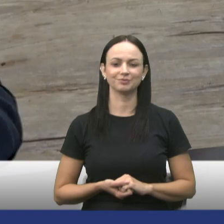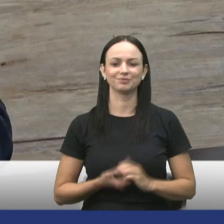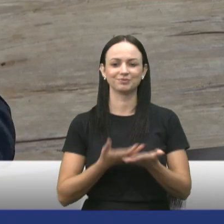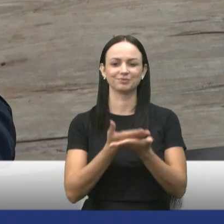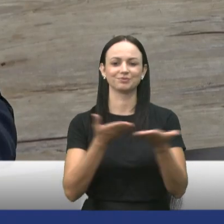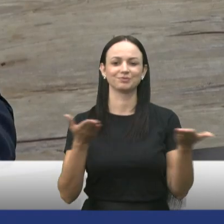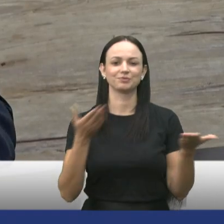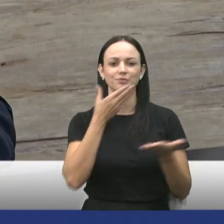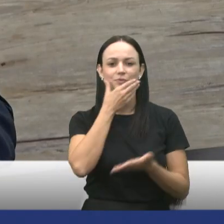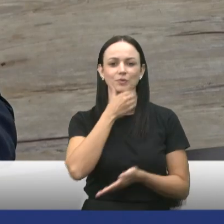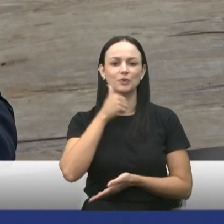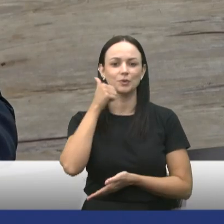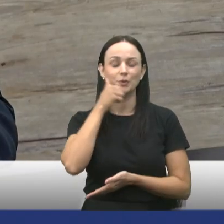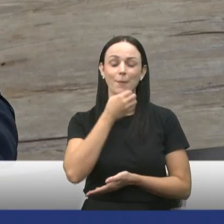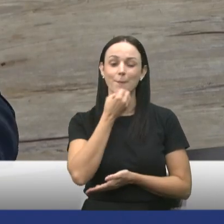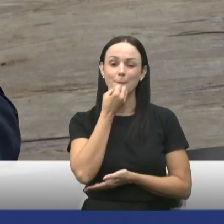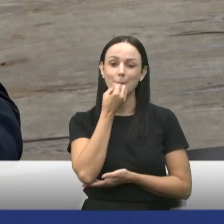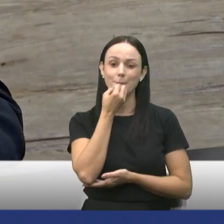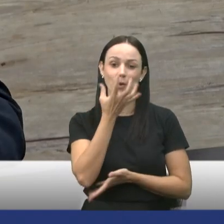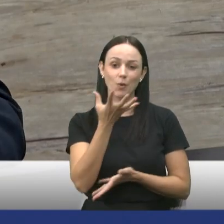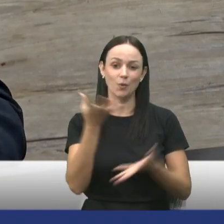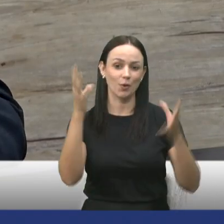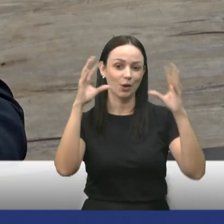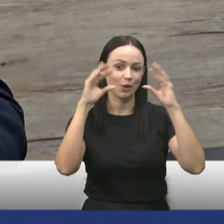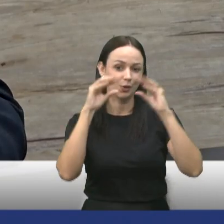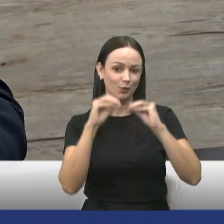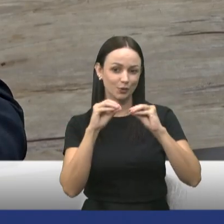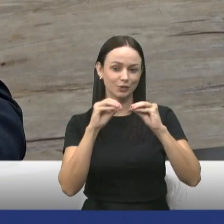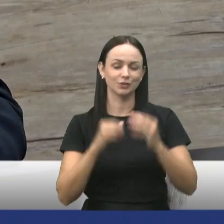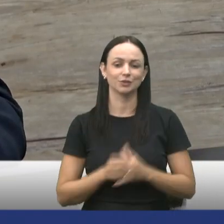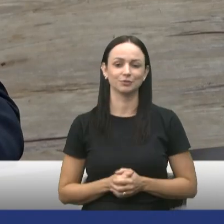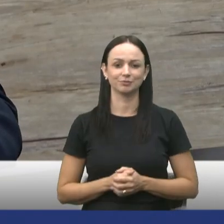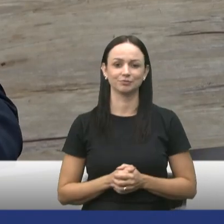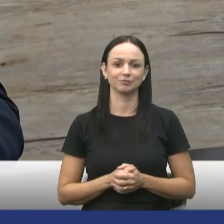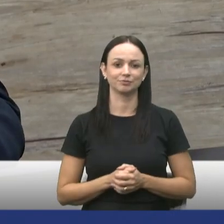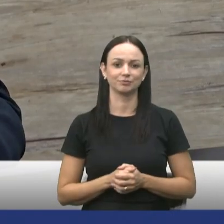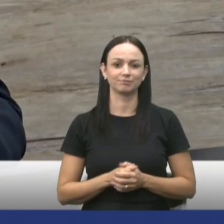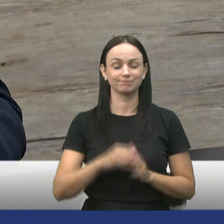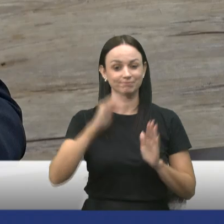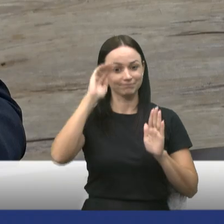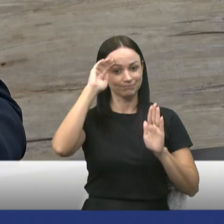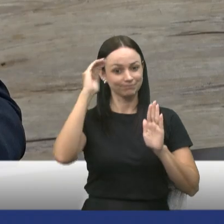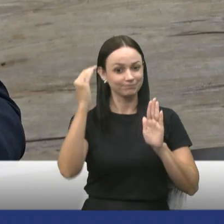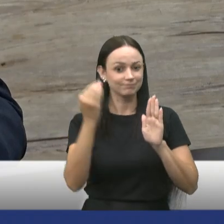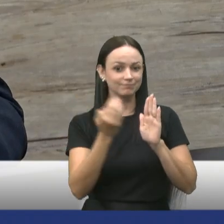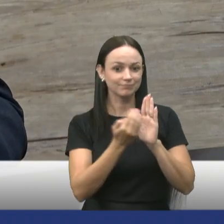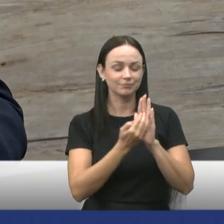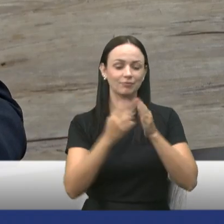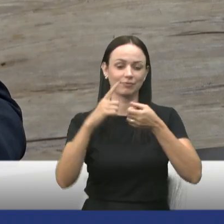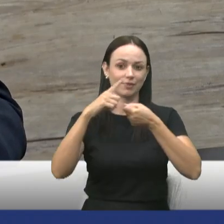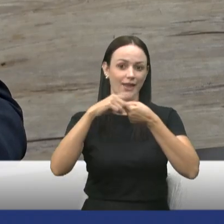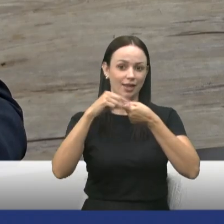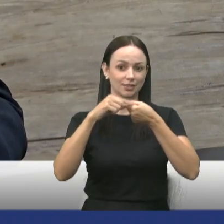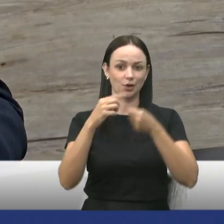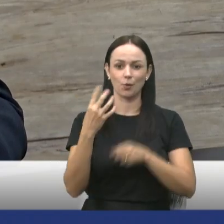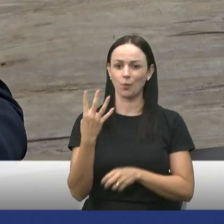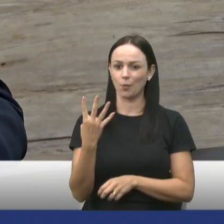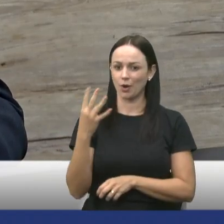Senhoras e senhores, boa noite. Em cumprimento ao artigo